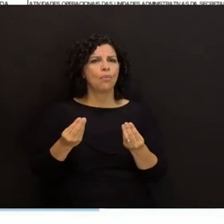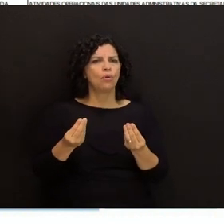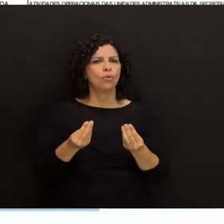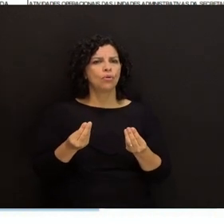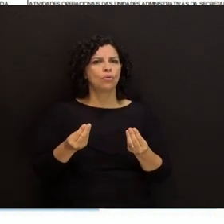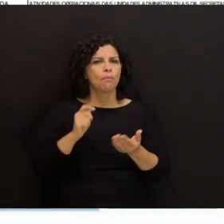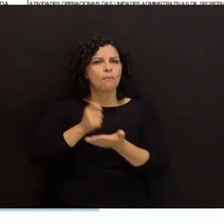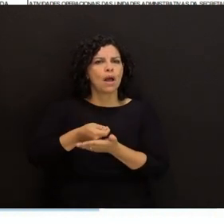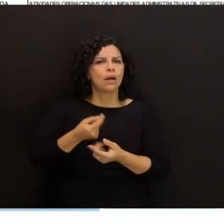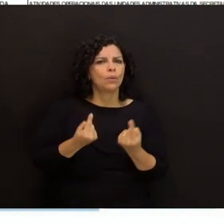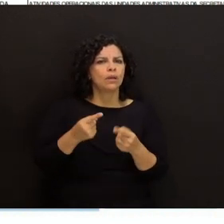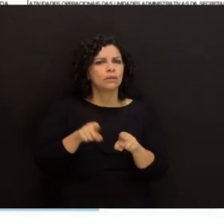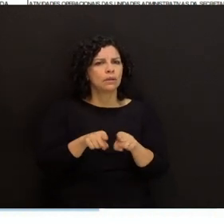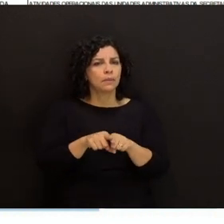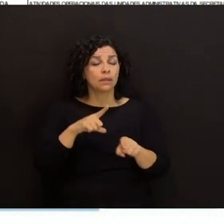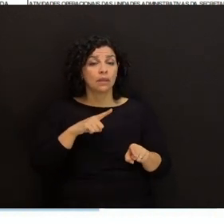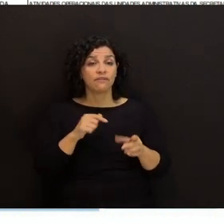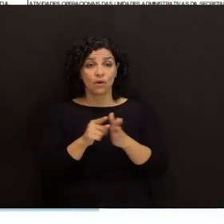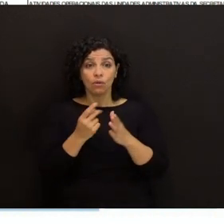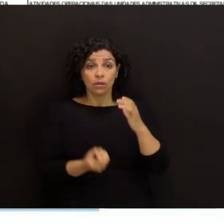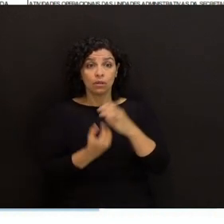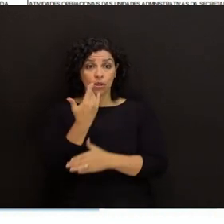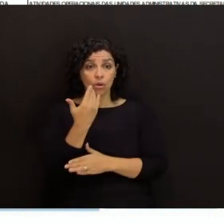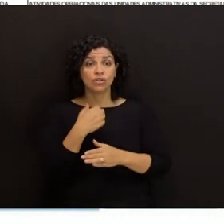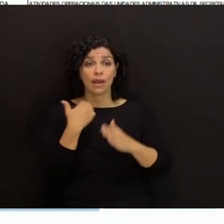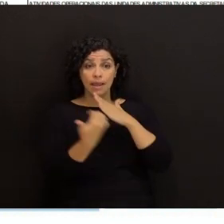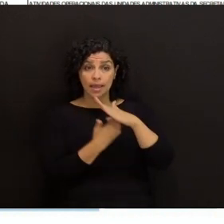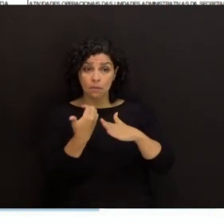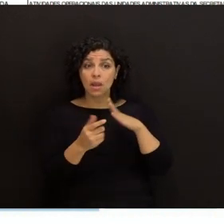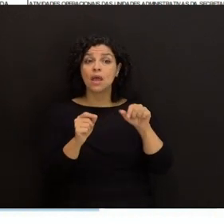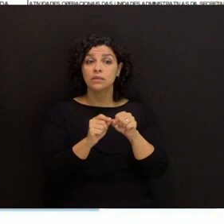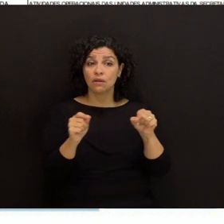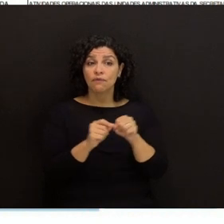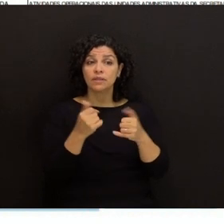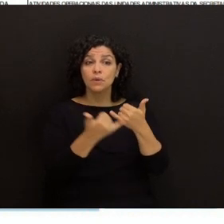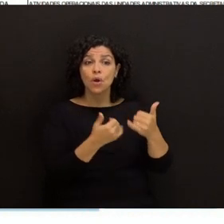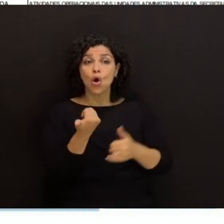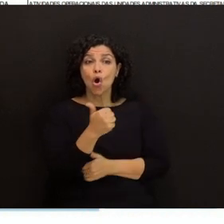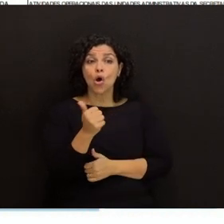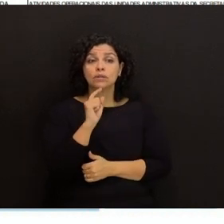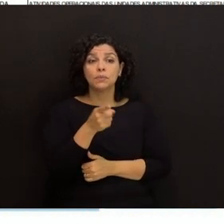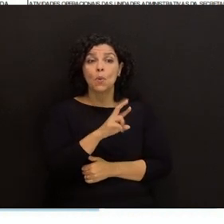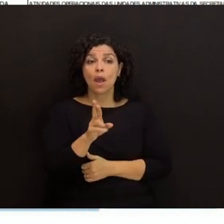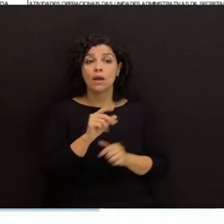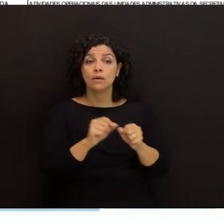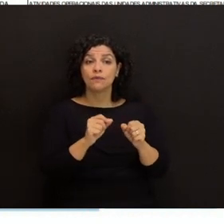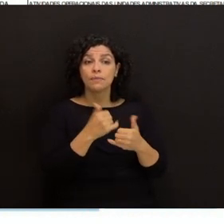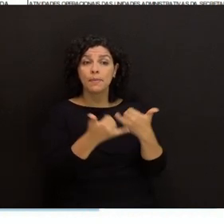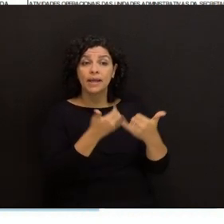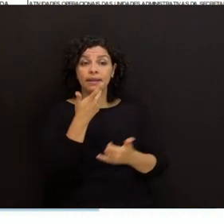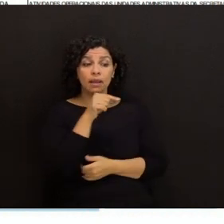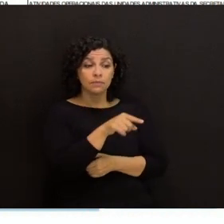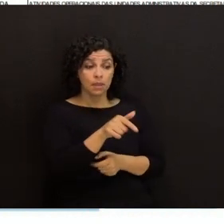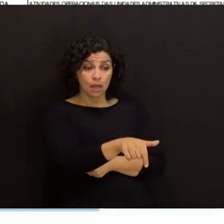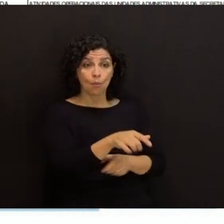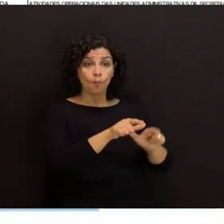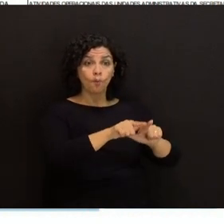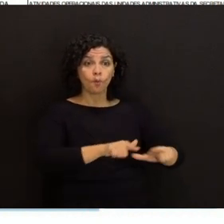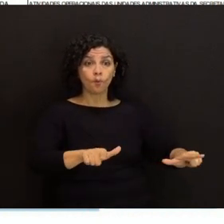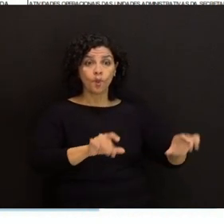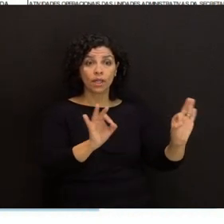estão colocando aqui que foi instalado que a empresa colocou o Porquinho e foi pago r$ 11000 para colocar um Porquinhos porquinho não existe